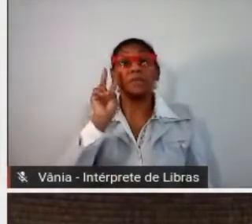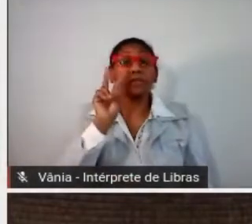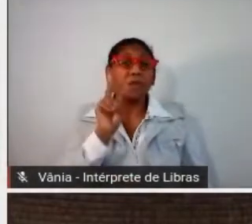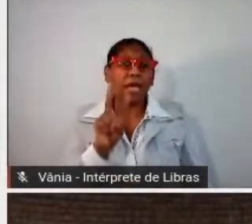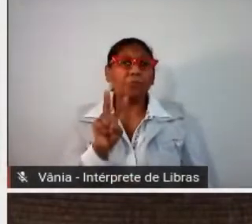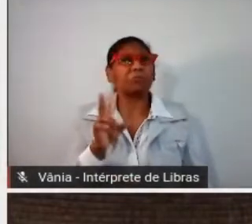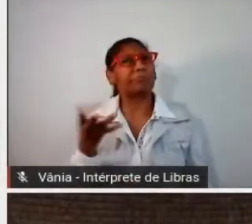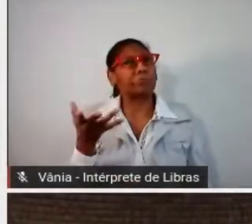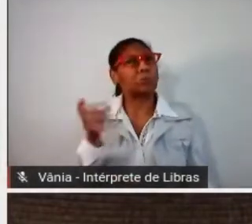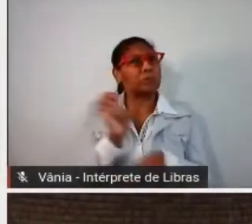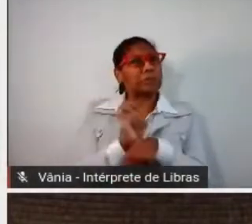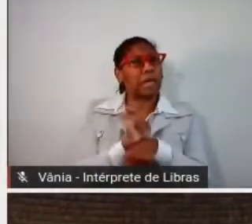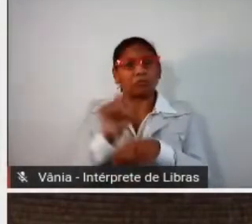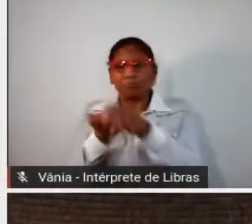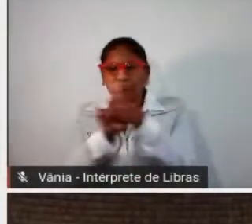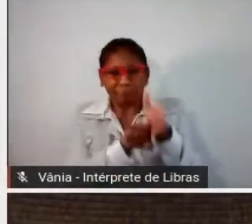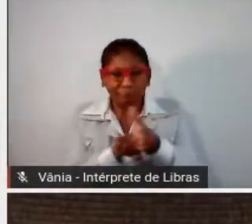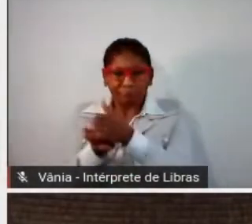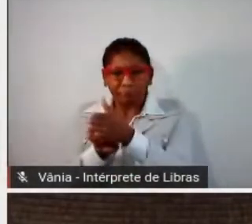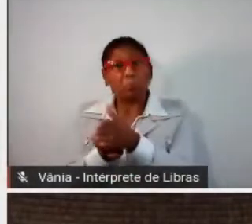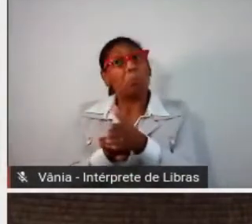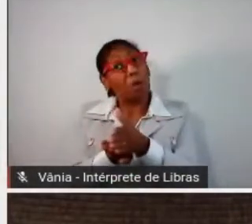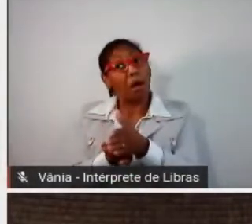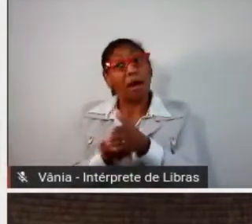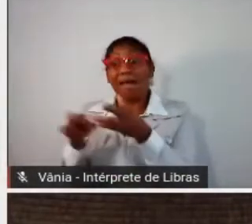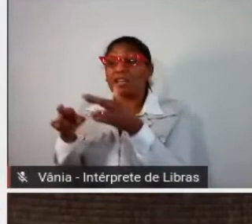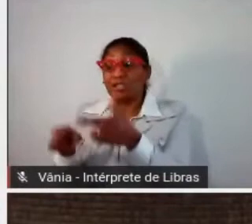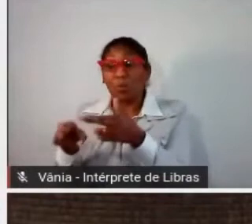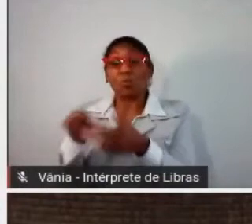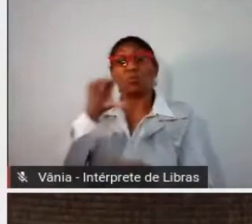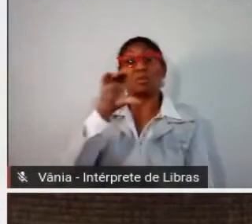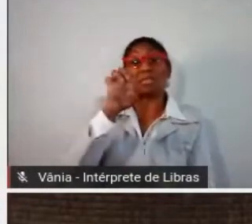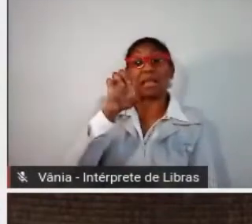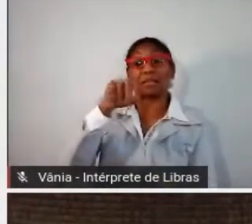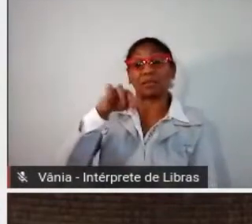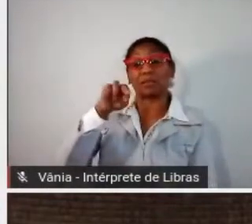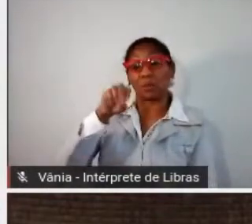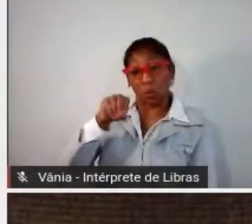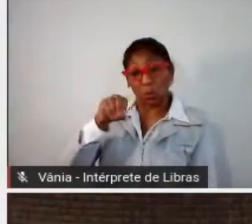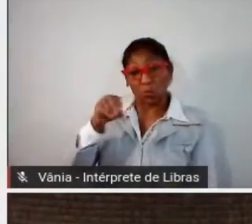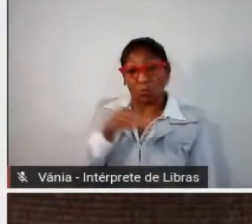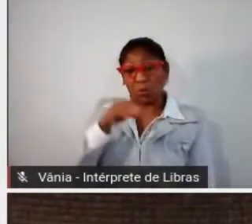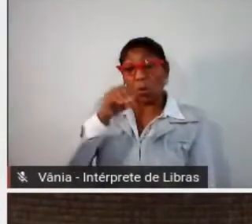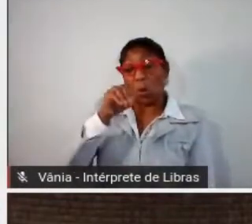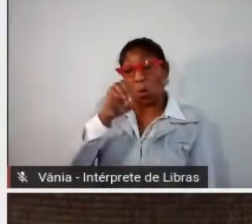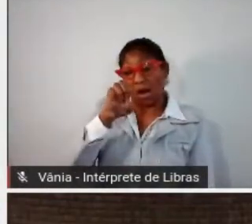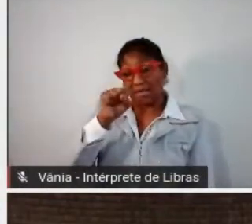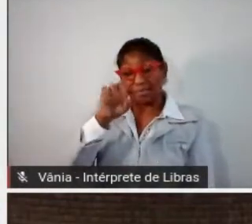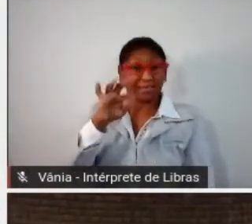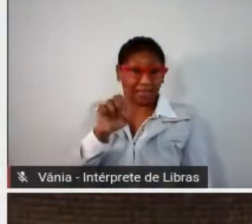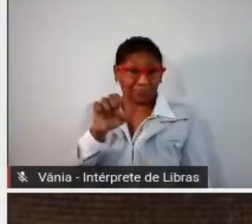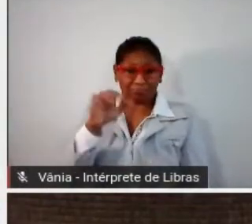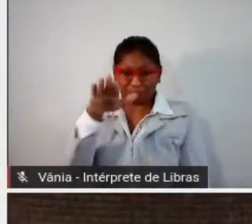estado, a gente vê também essa heterogeneidade, né? A região centro-oeste, ela tem abaixo de 1/3 do número de